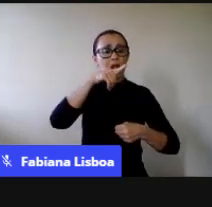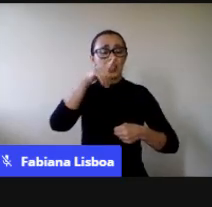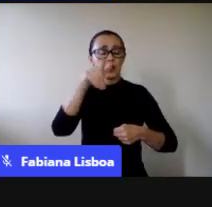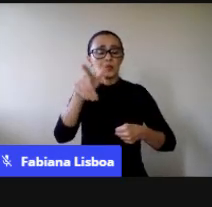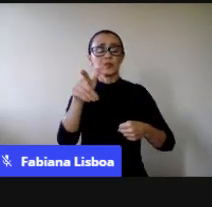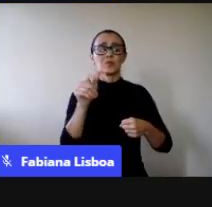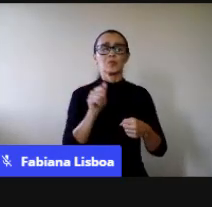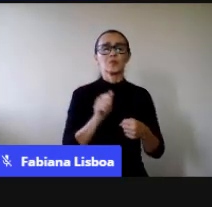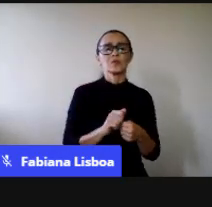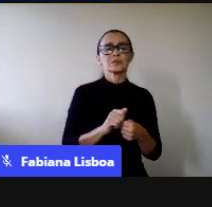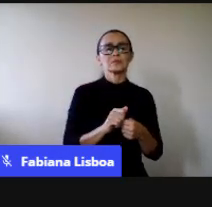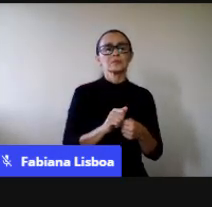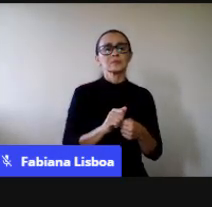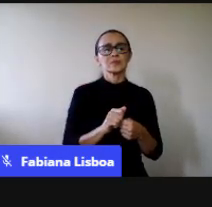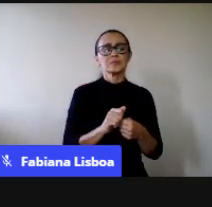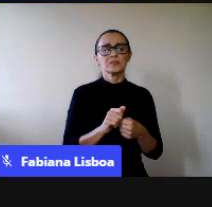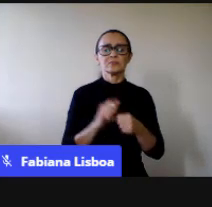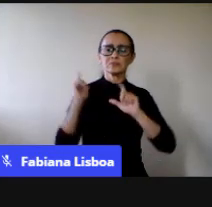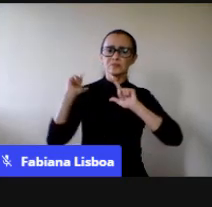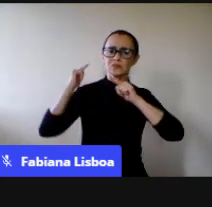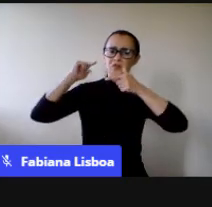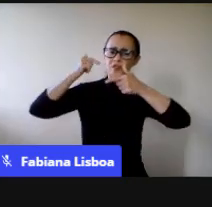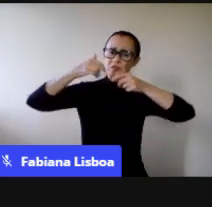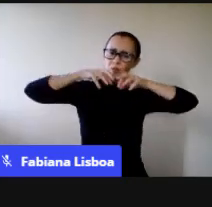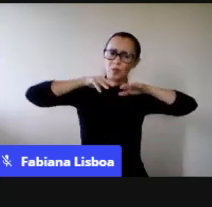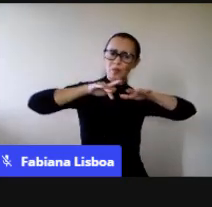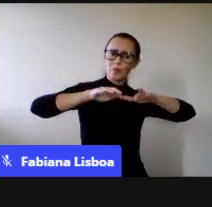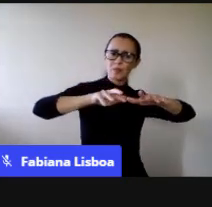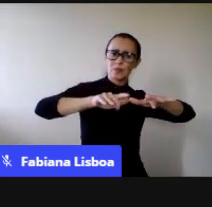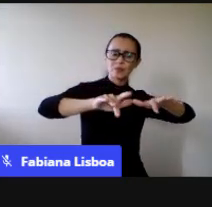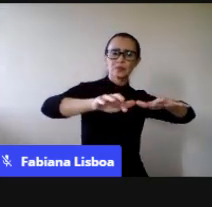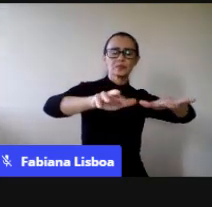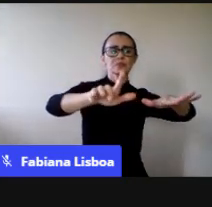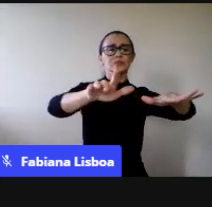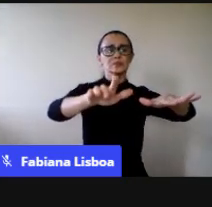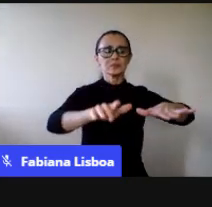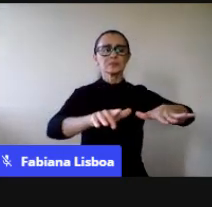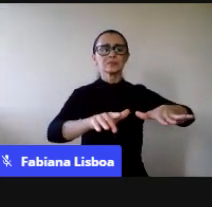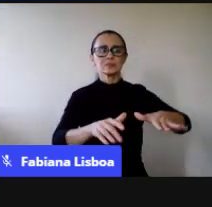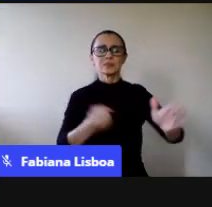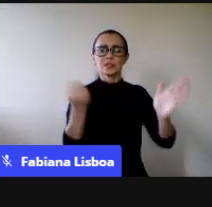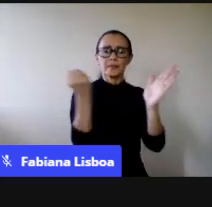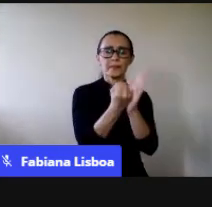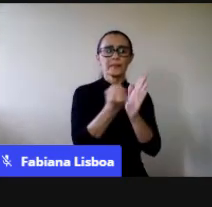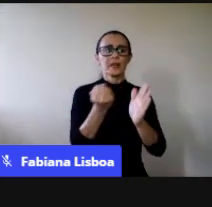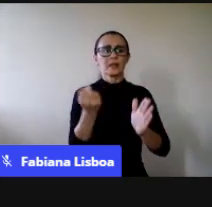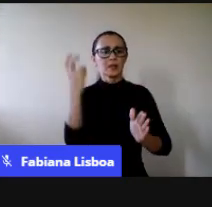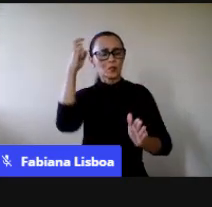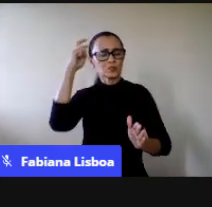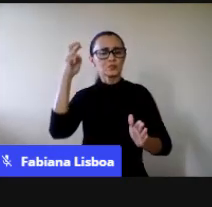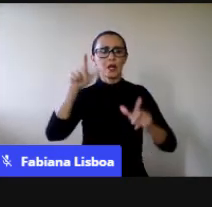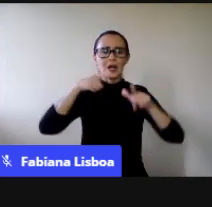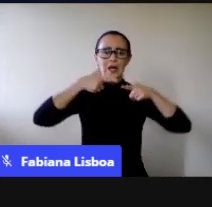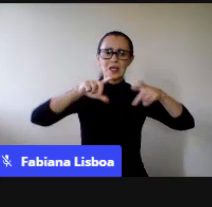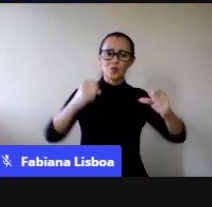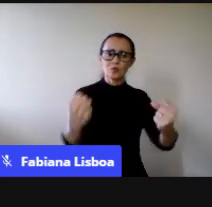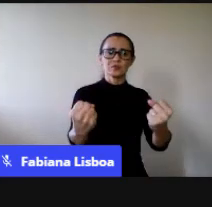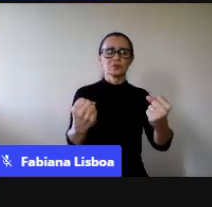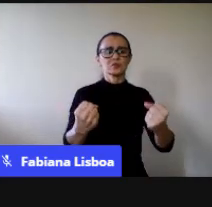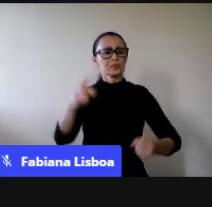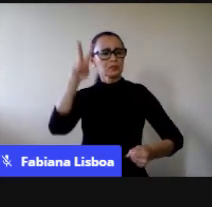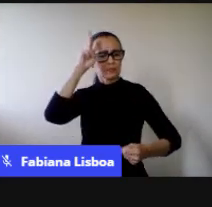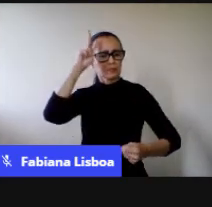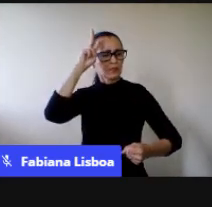produção e transmissão de suas tradições, a transmissão do patrimônio sociocultural, linguístico e histórico às